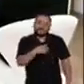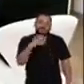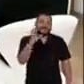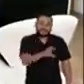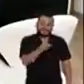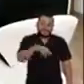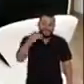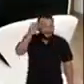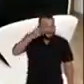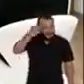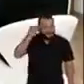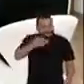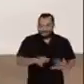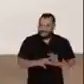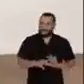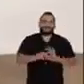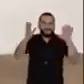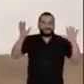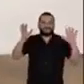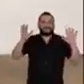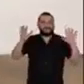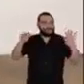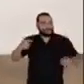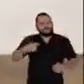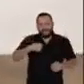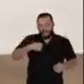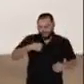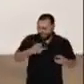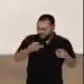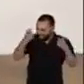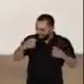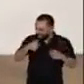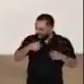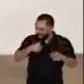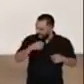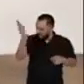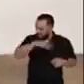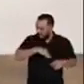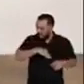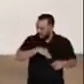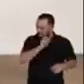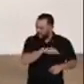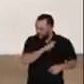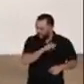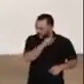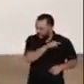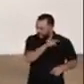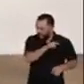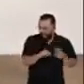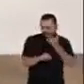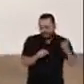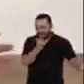acho que é uma experiência libertadora a experiência de o perceber que de fato fiz mal a você e que você foi capaz de